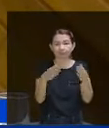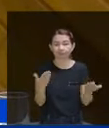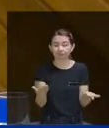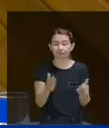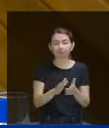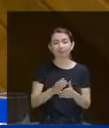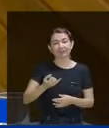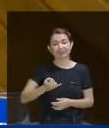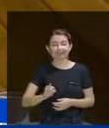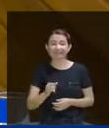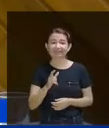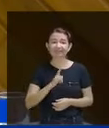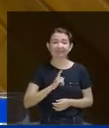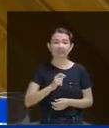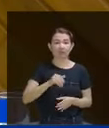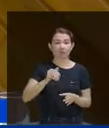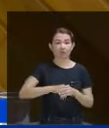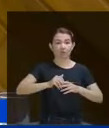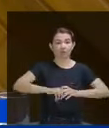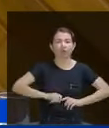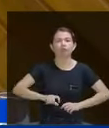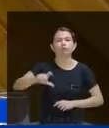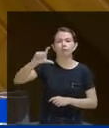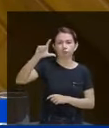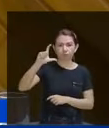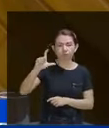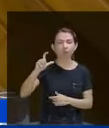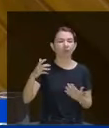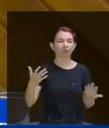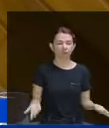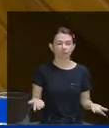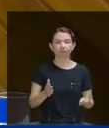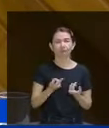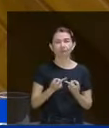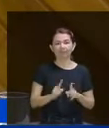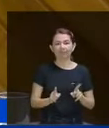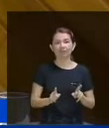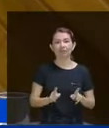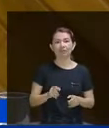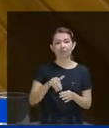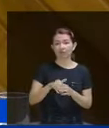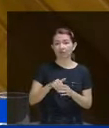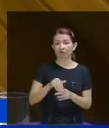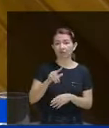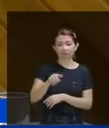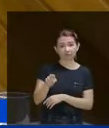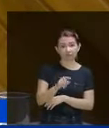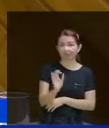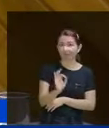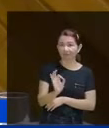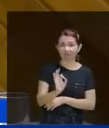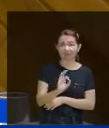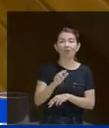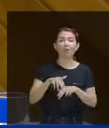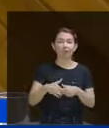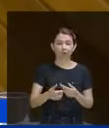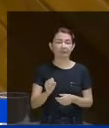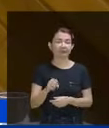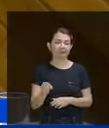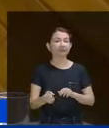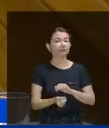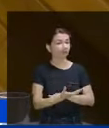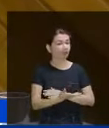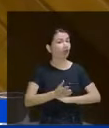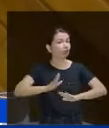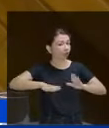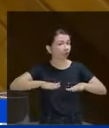uma quantidade expressiva de votos. Ressalta-se ainda que a votação não foi nula, o que poderia, sim, ser indicativo da existência de